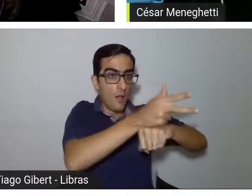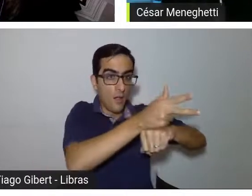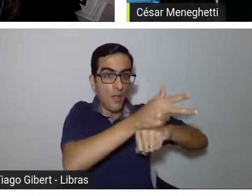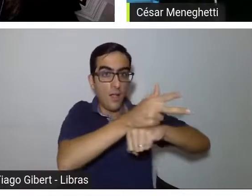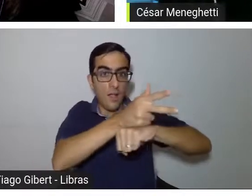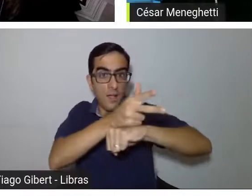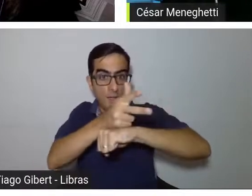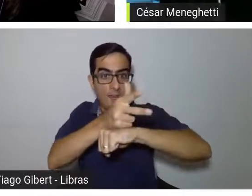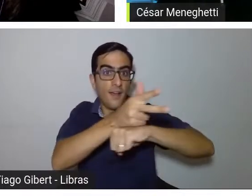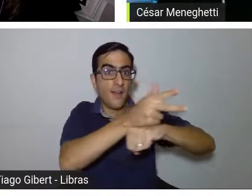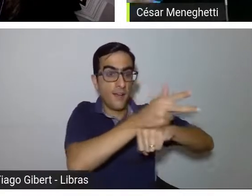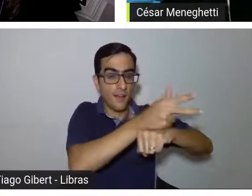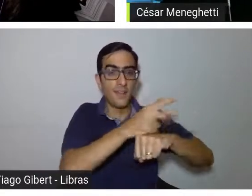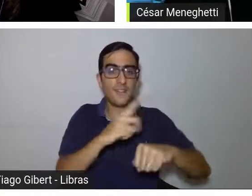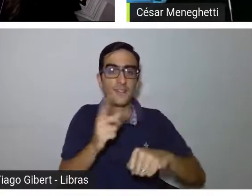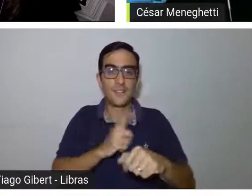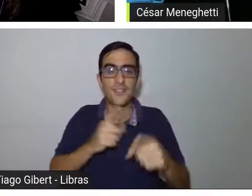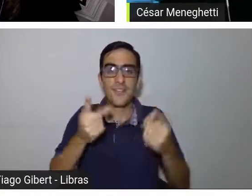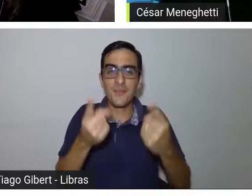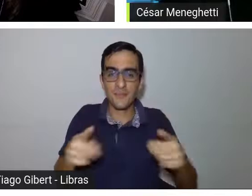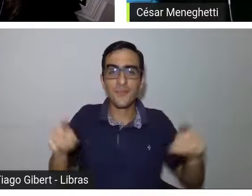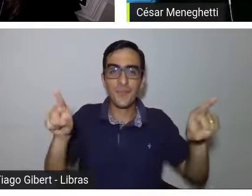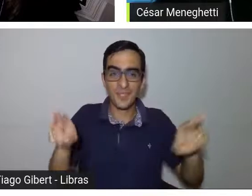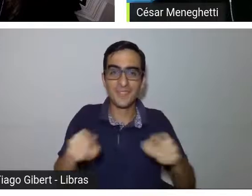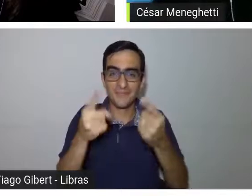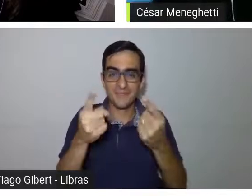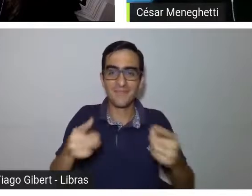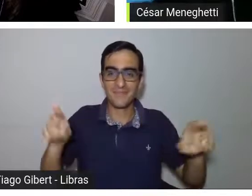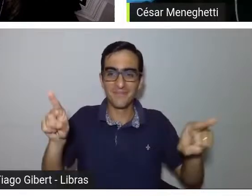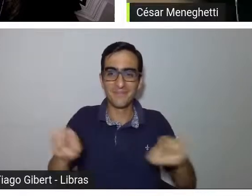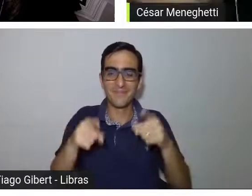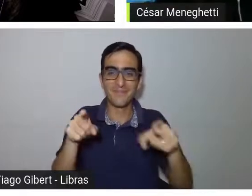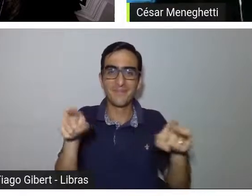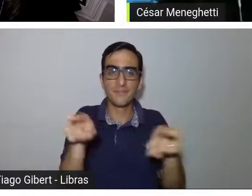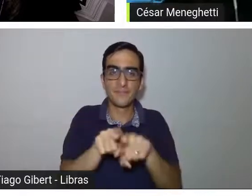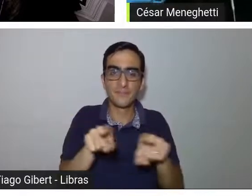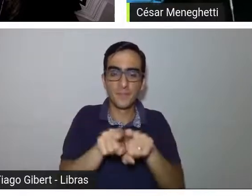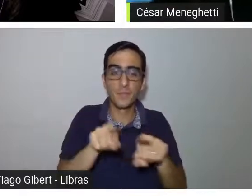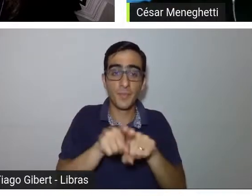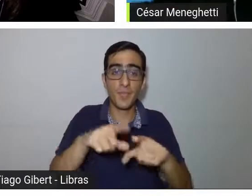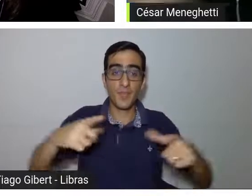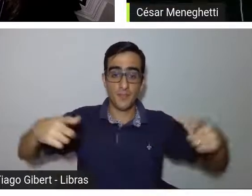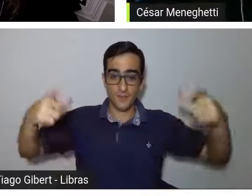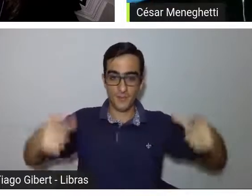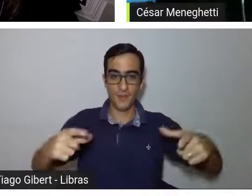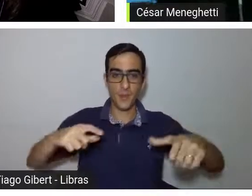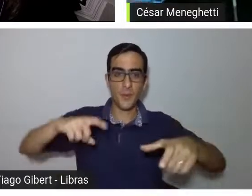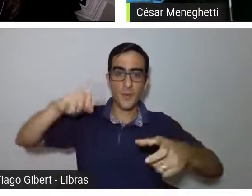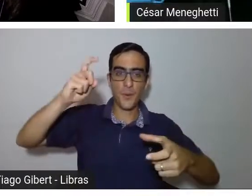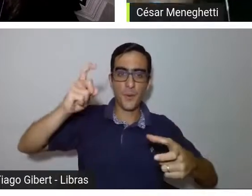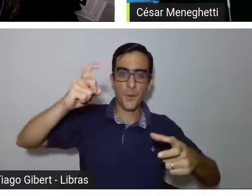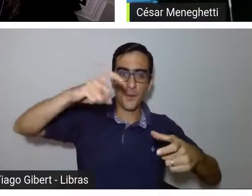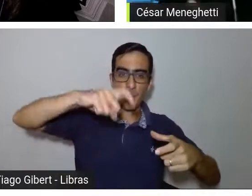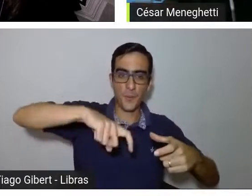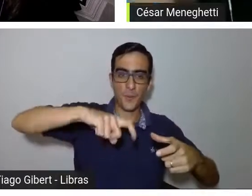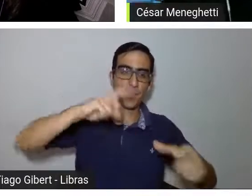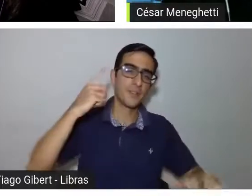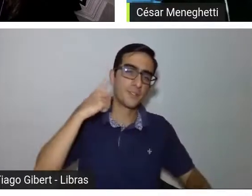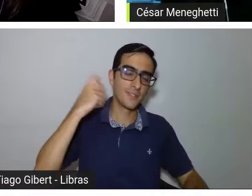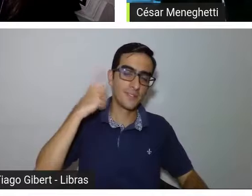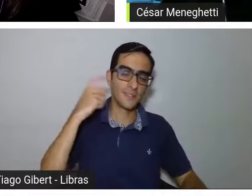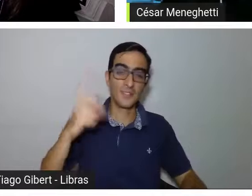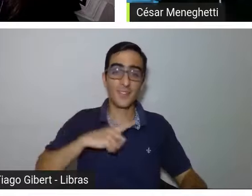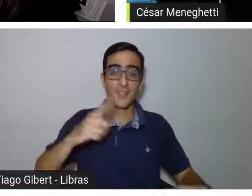daqui com essa música que também é de um vinil, de um outro filme, então é um filme no